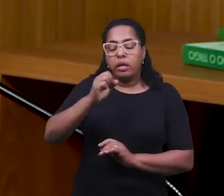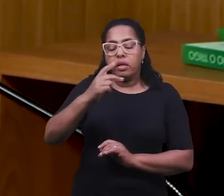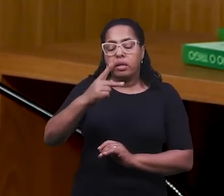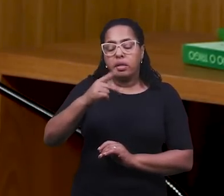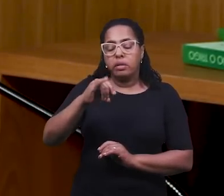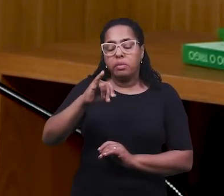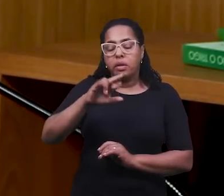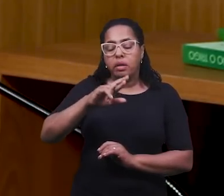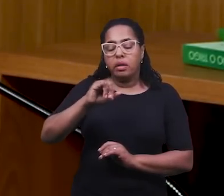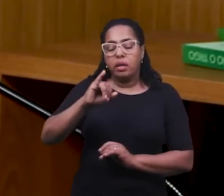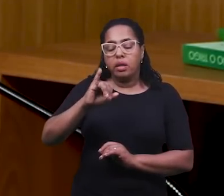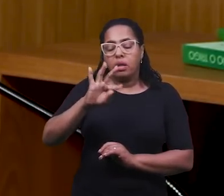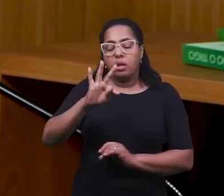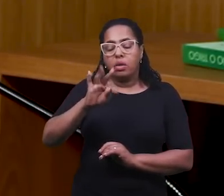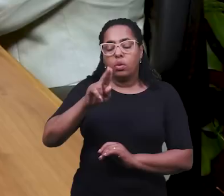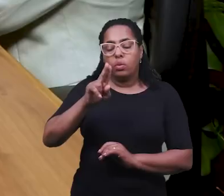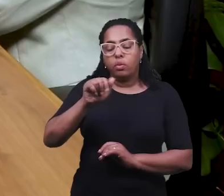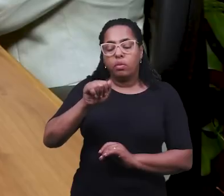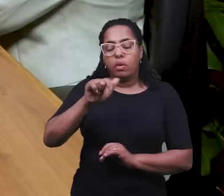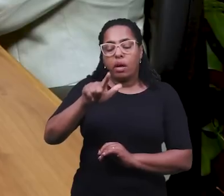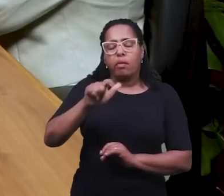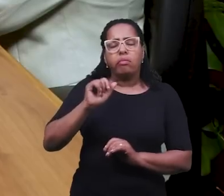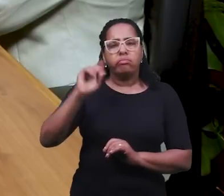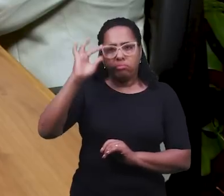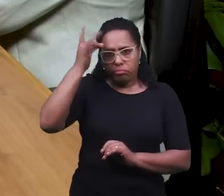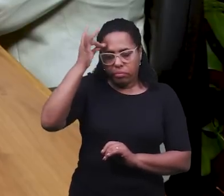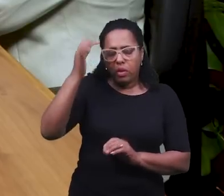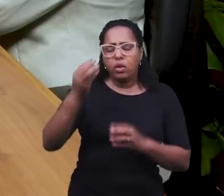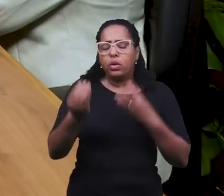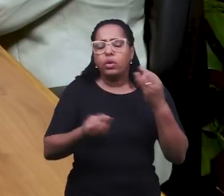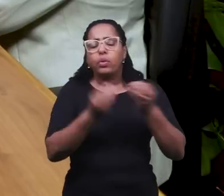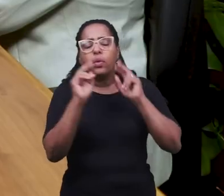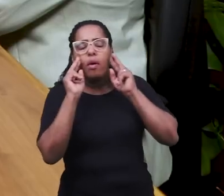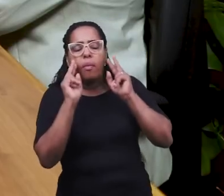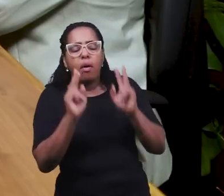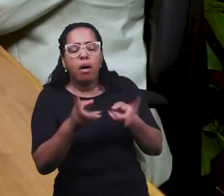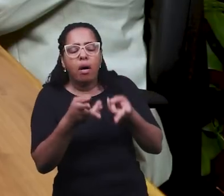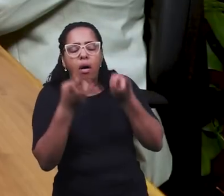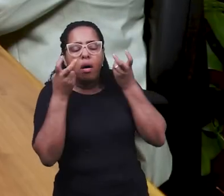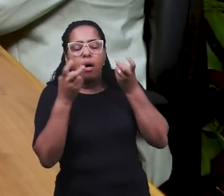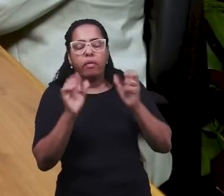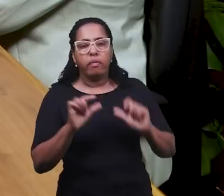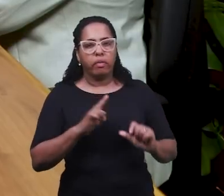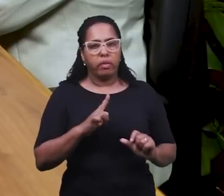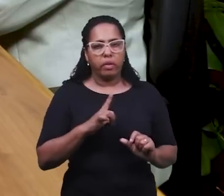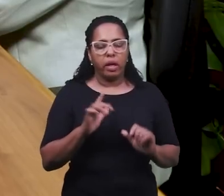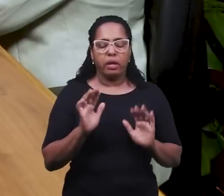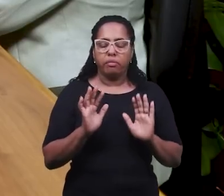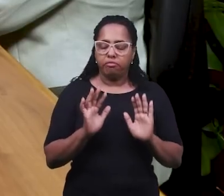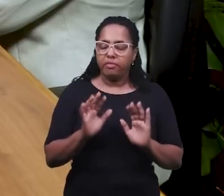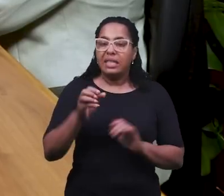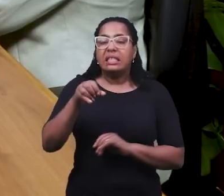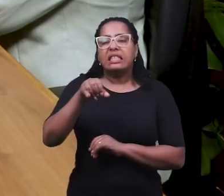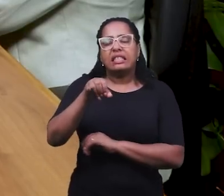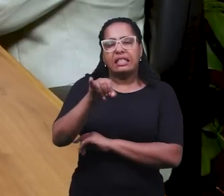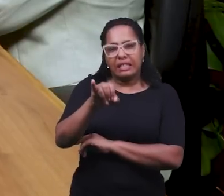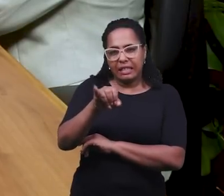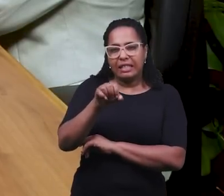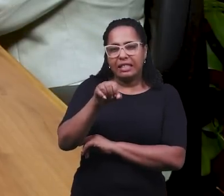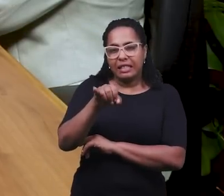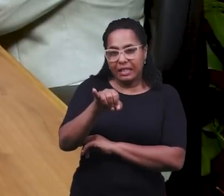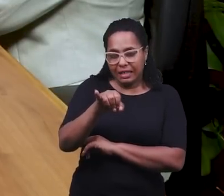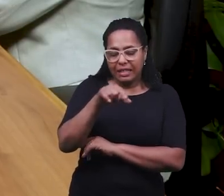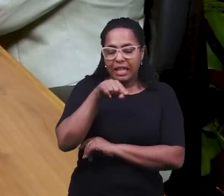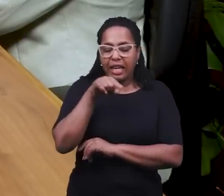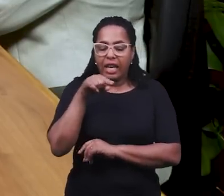espiritual também é muito importante. De que forma ele vê isso? Ele tem que... se ele é